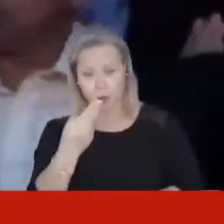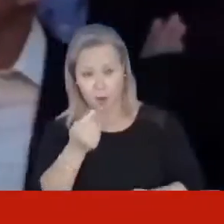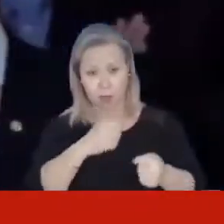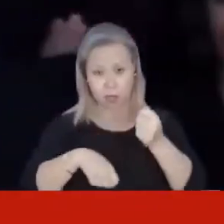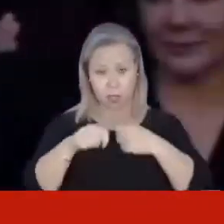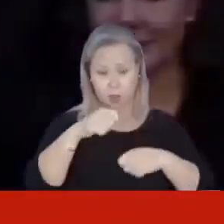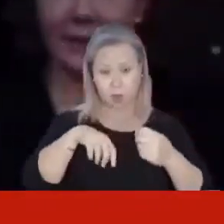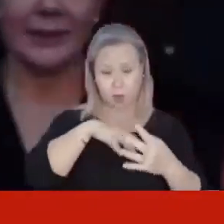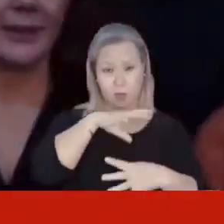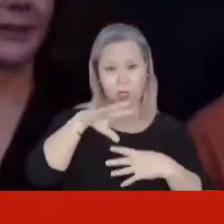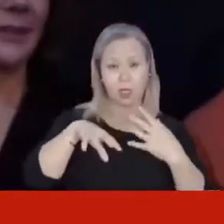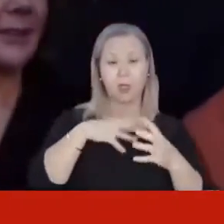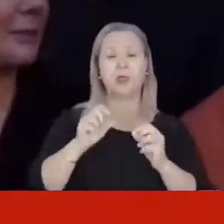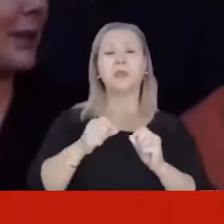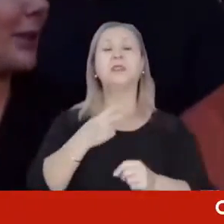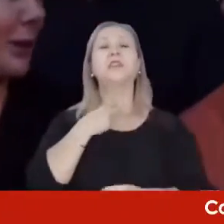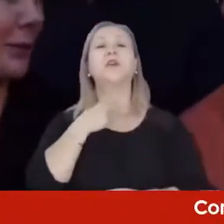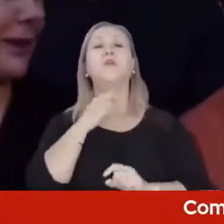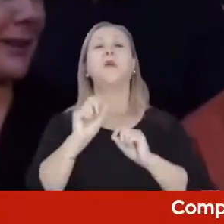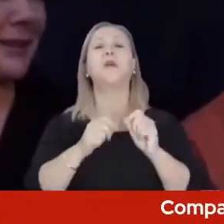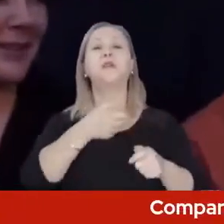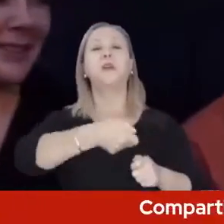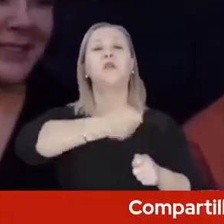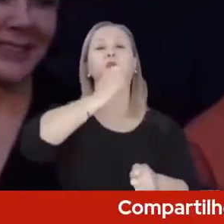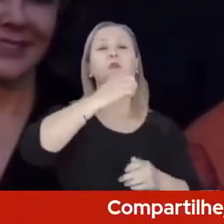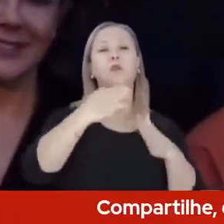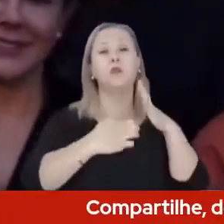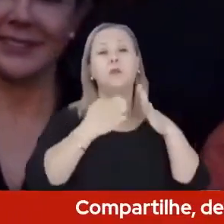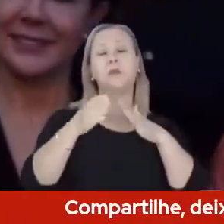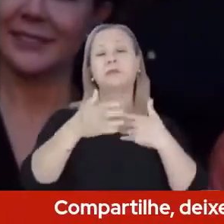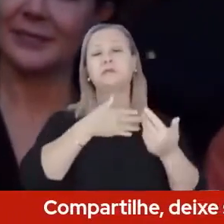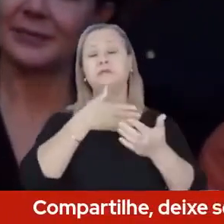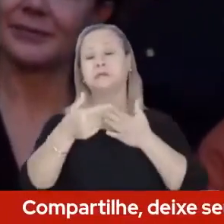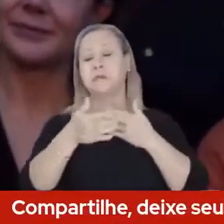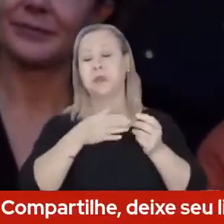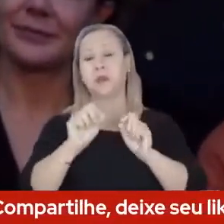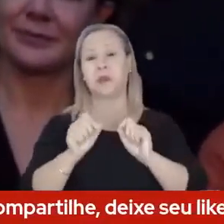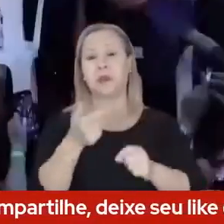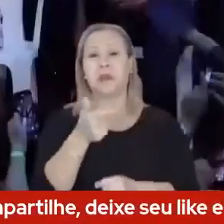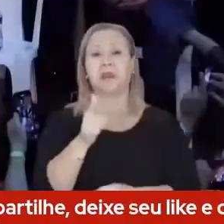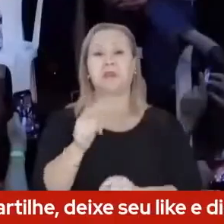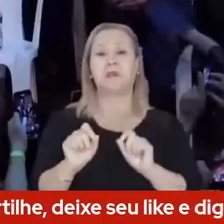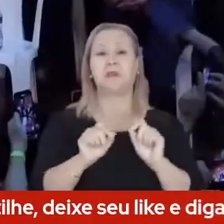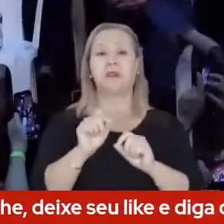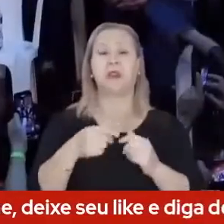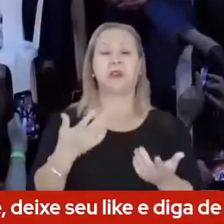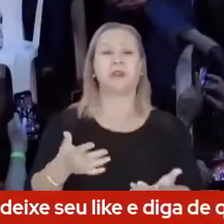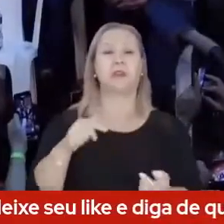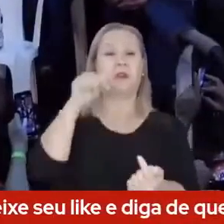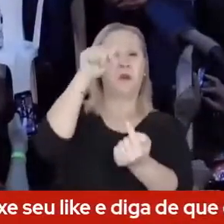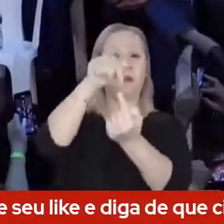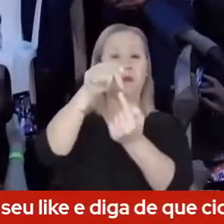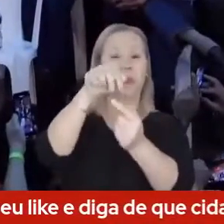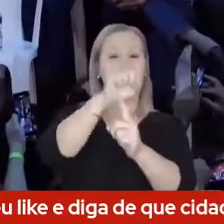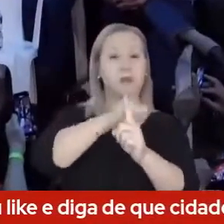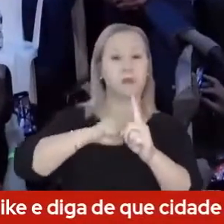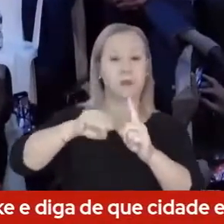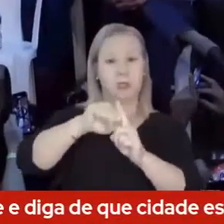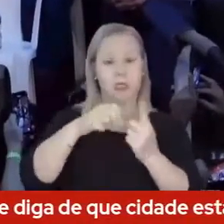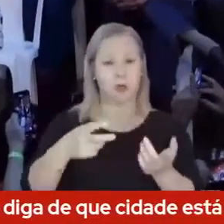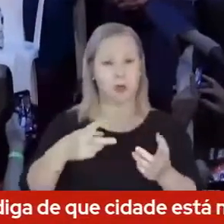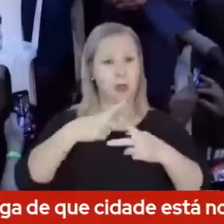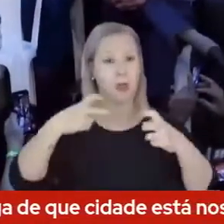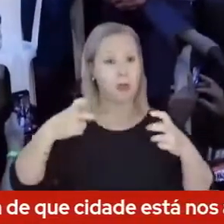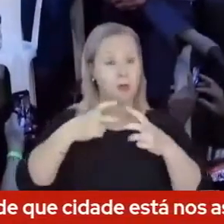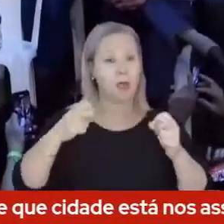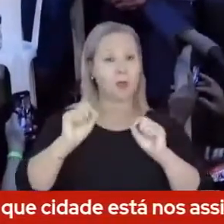não pode ser o lucro de uma empresa qualquer que não tenha nenhuma finalidade social. A Petrobras, ela não é uma